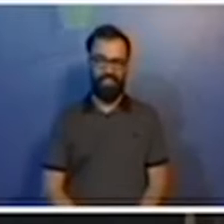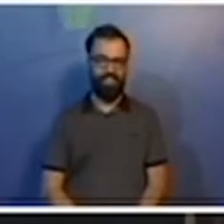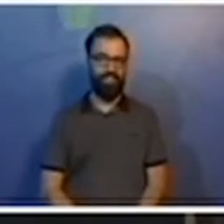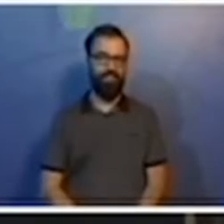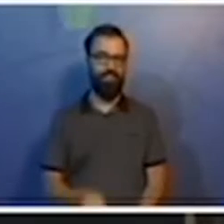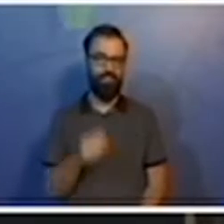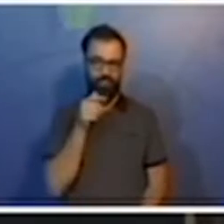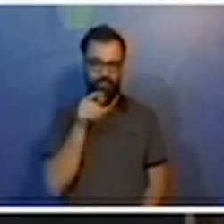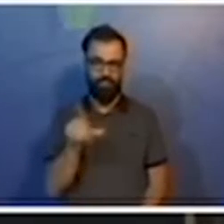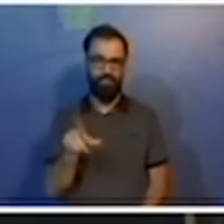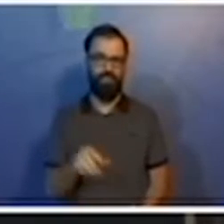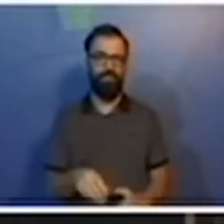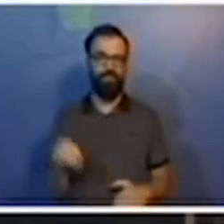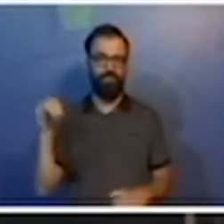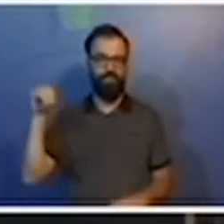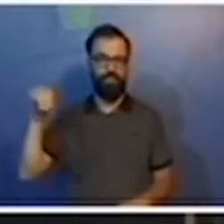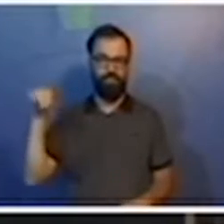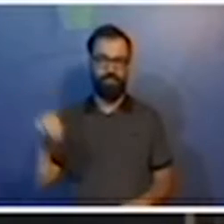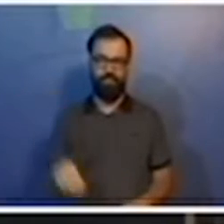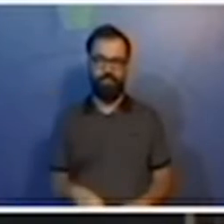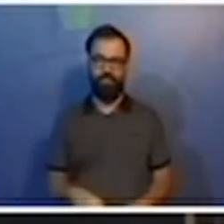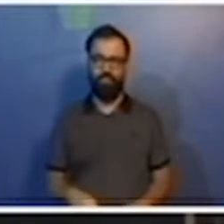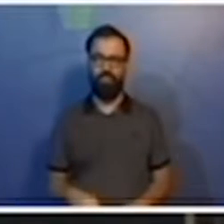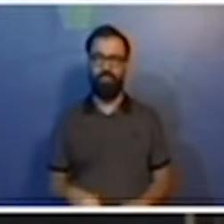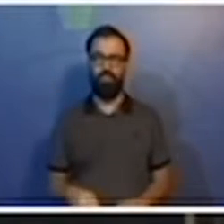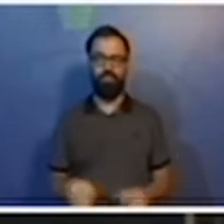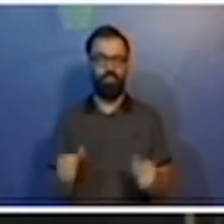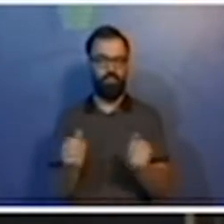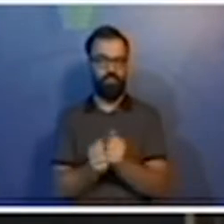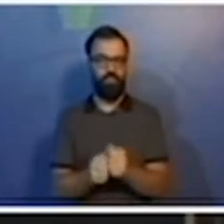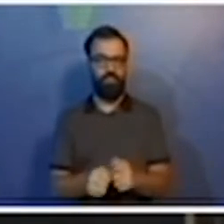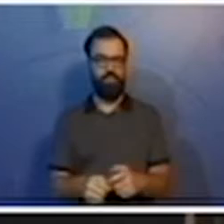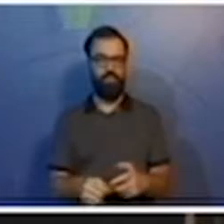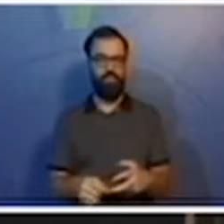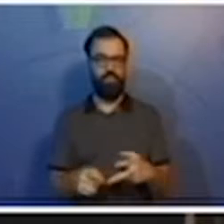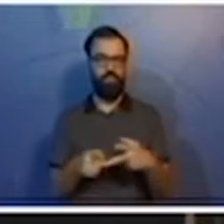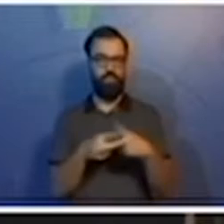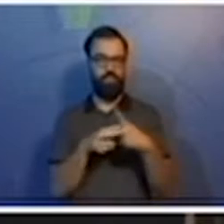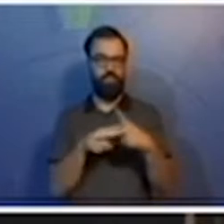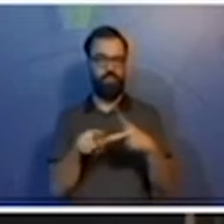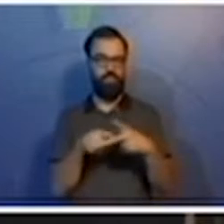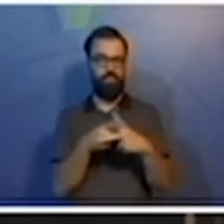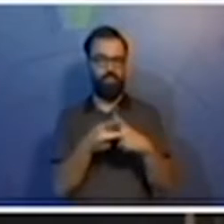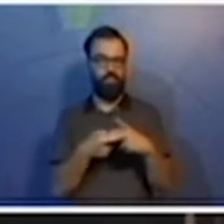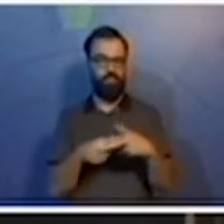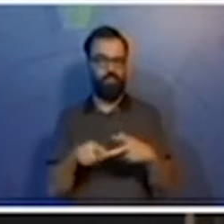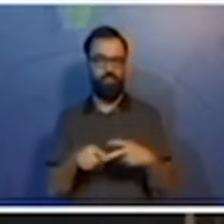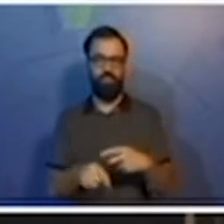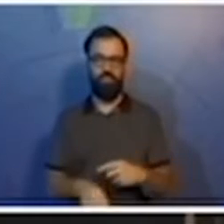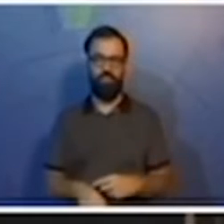Linguagem algébrica e os ângulos. Ou seja, o que nós vamos ver nessa aula?